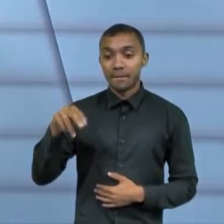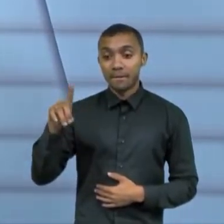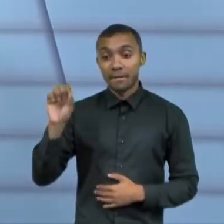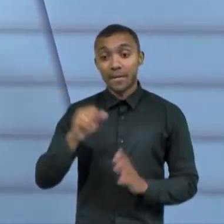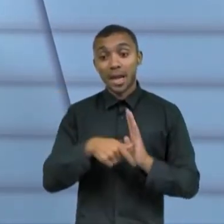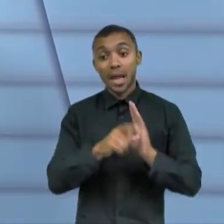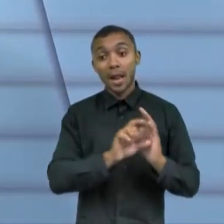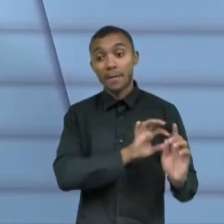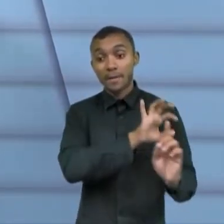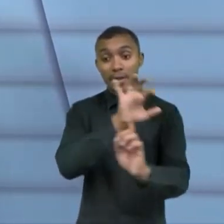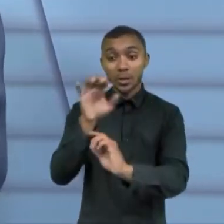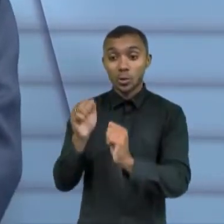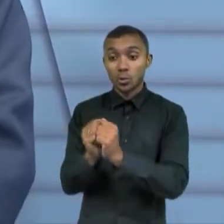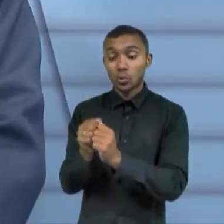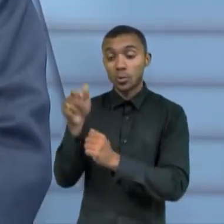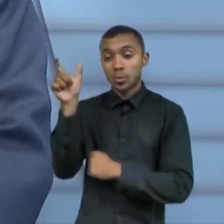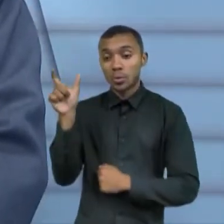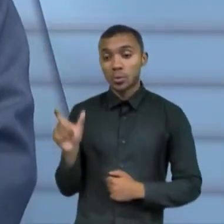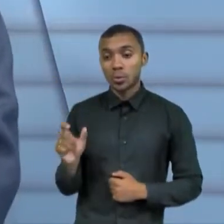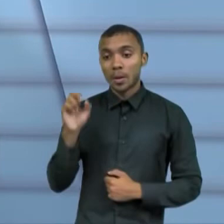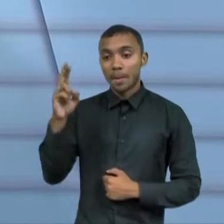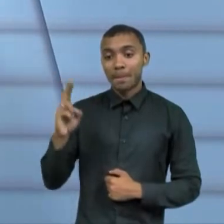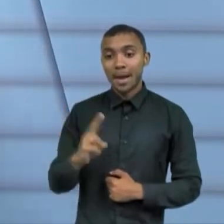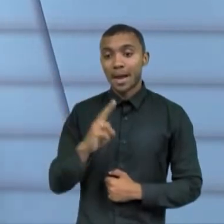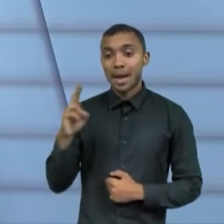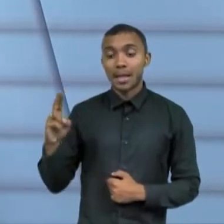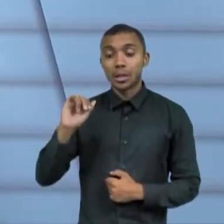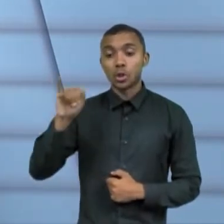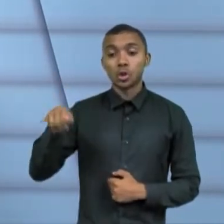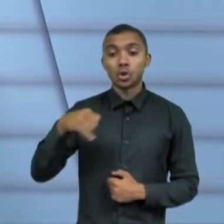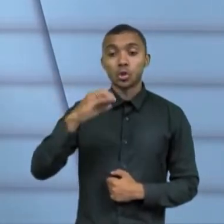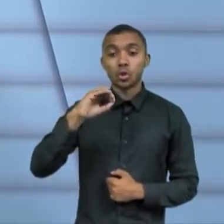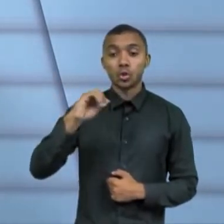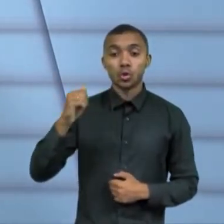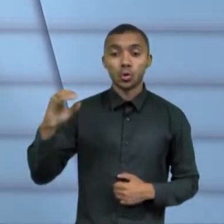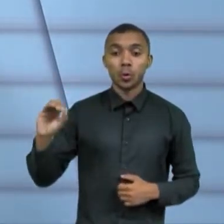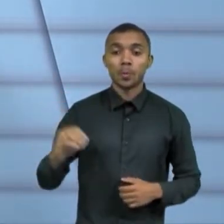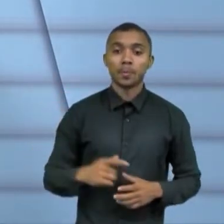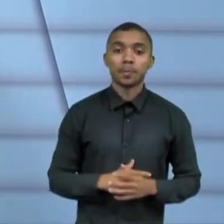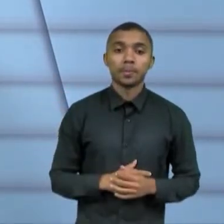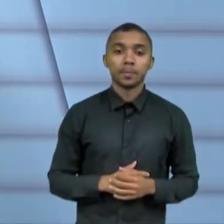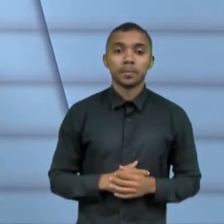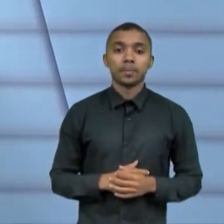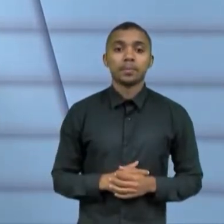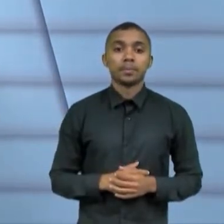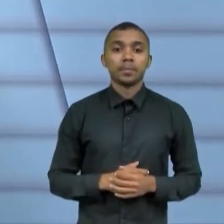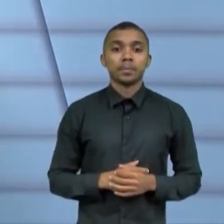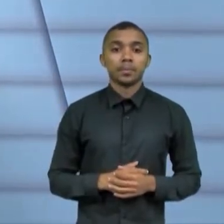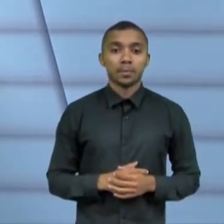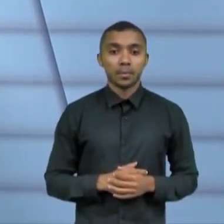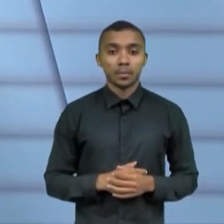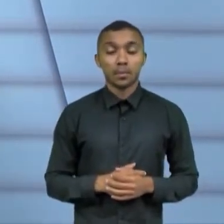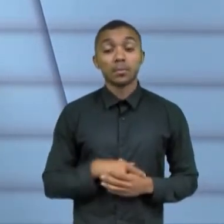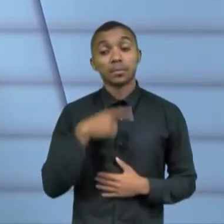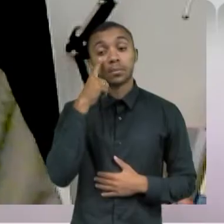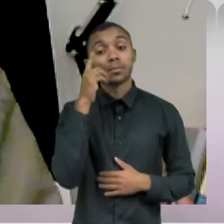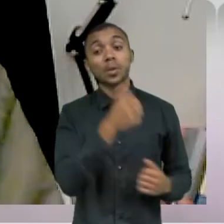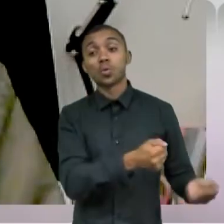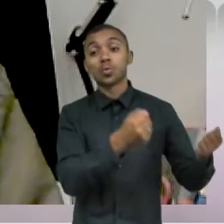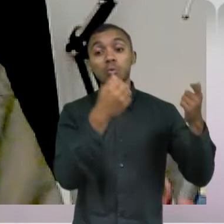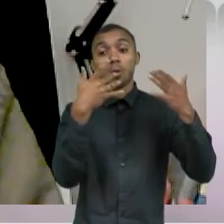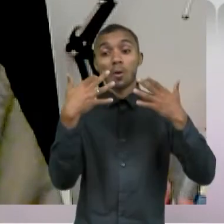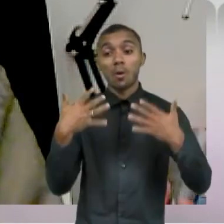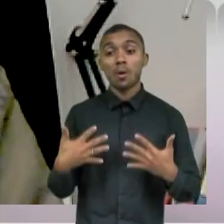tinha, junto, inclusive, ao Santo Padre, à época, o Papa João Paulo II. Exatamente, Renato. E isso que você fala, ou